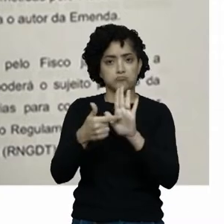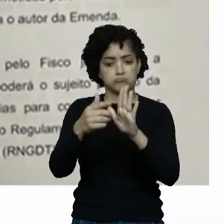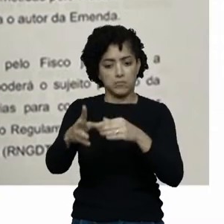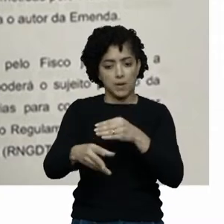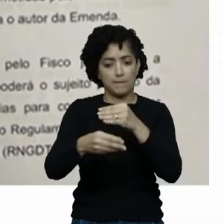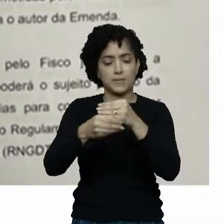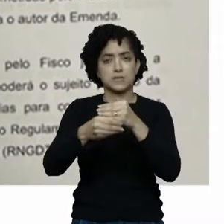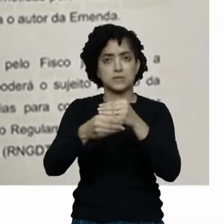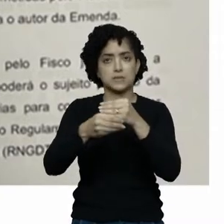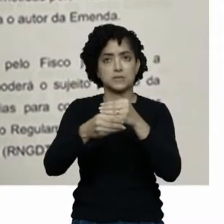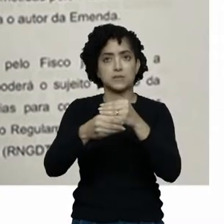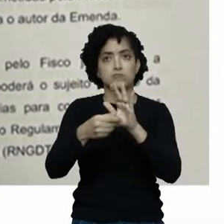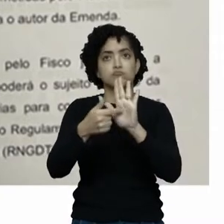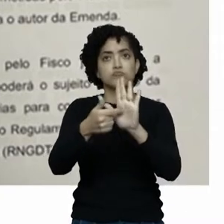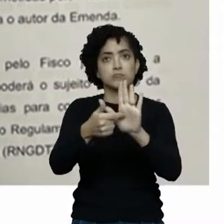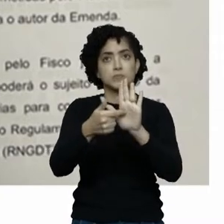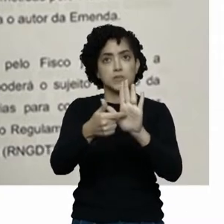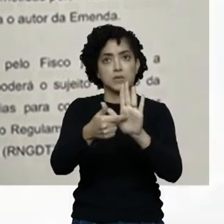emenda